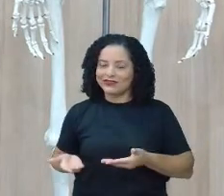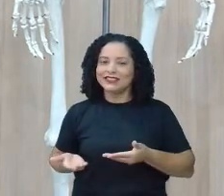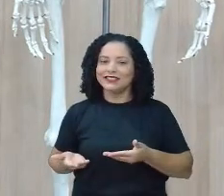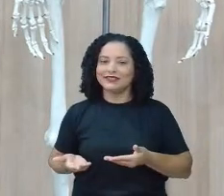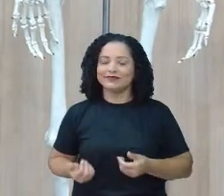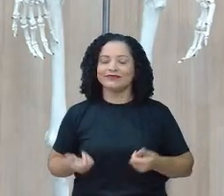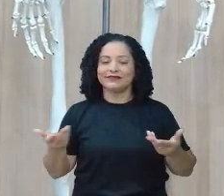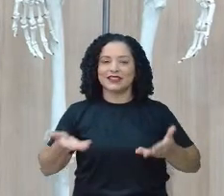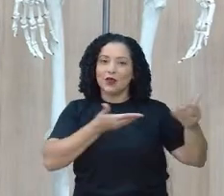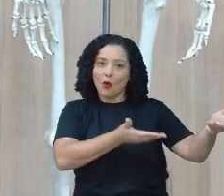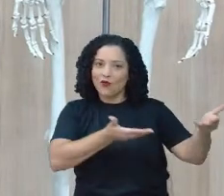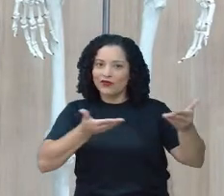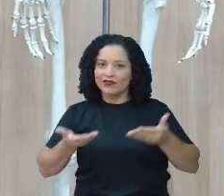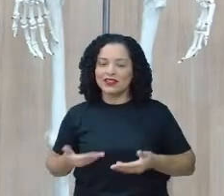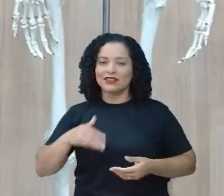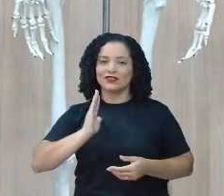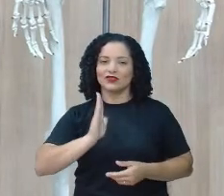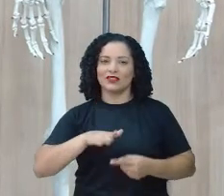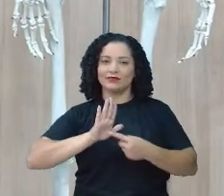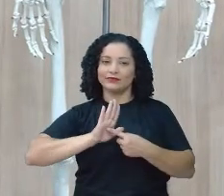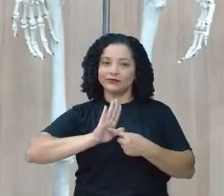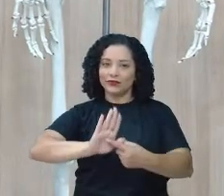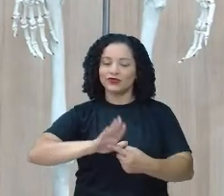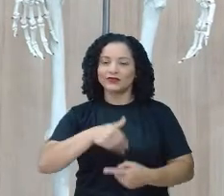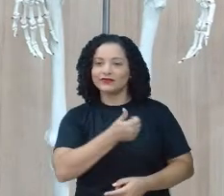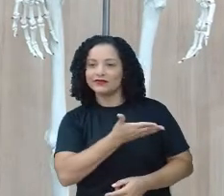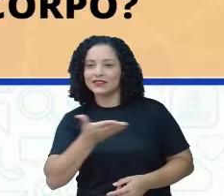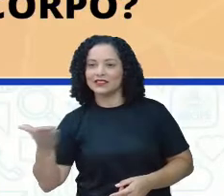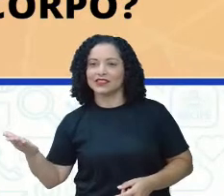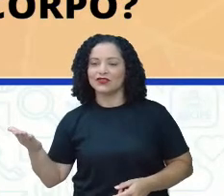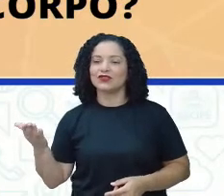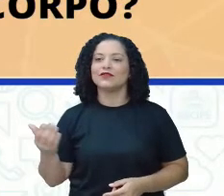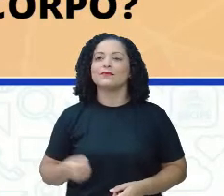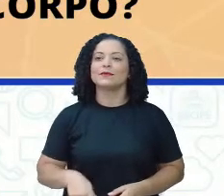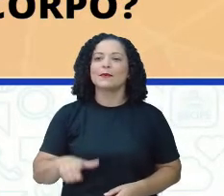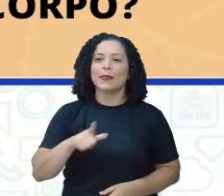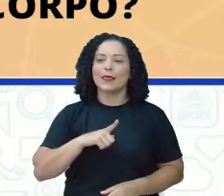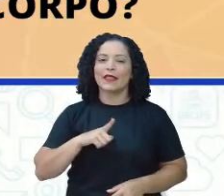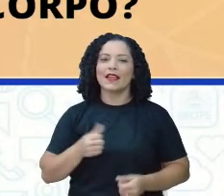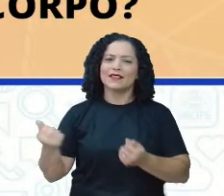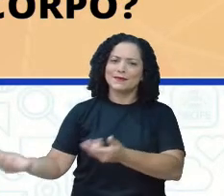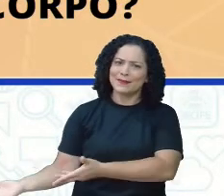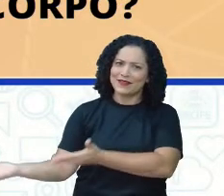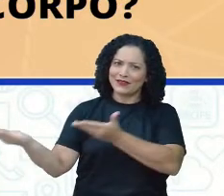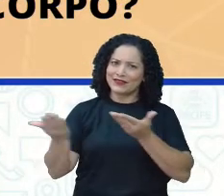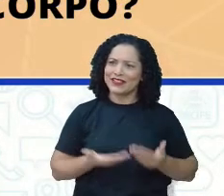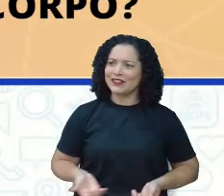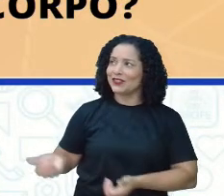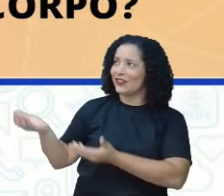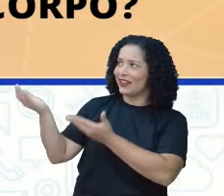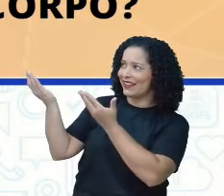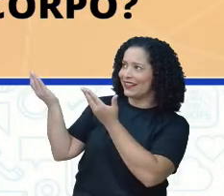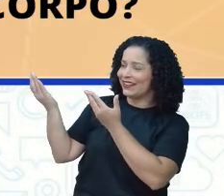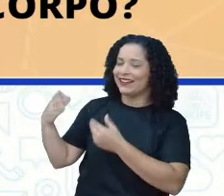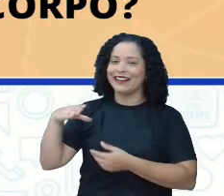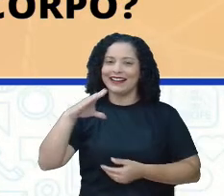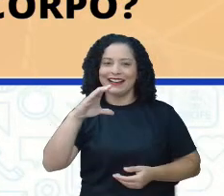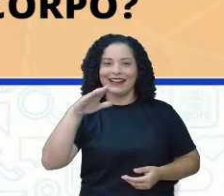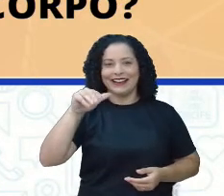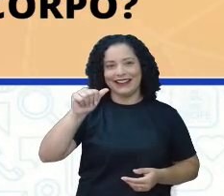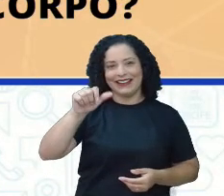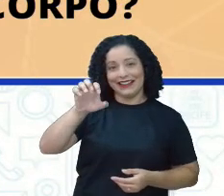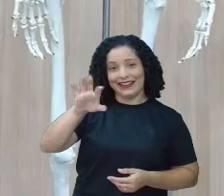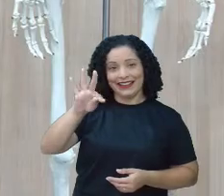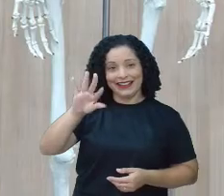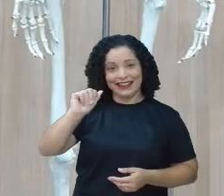nesse meu convite eu já estou apresentando vocês, né? Estou colocando aqui, ó, seja bem-vindo, Caetano. Caetano hoje, né, que